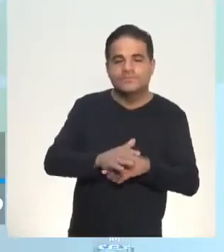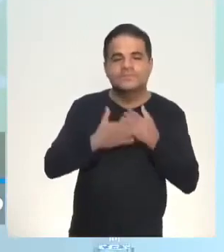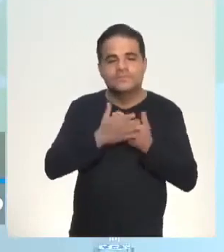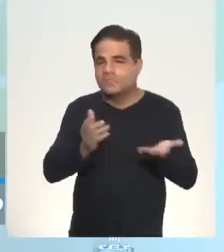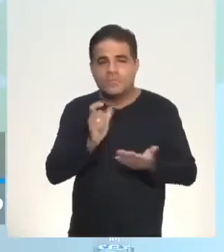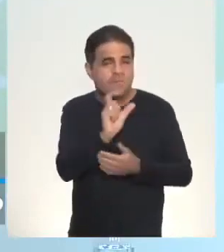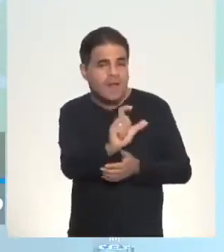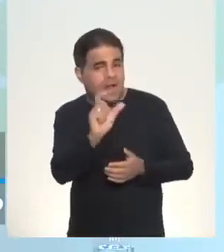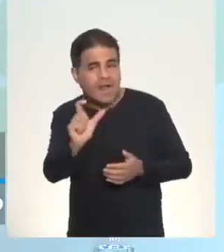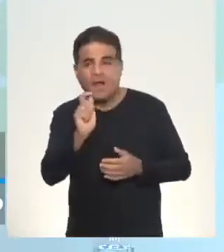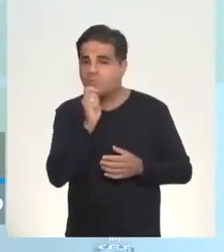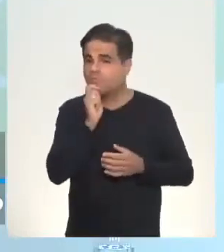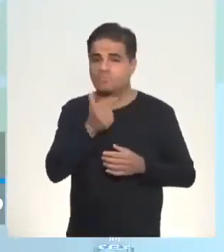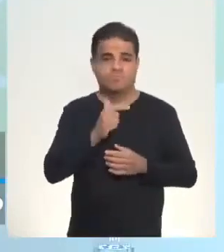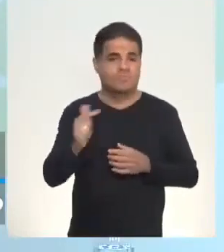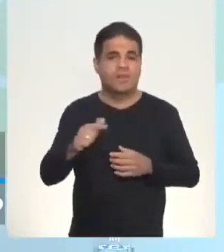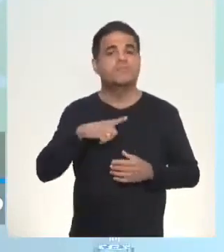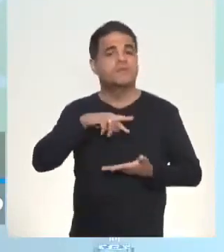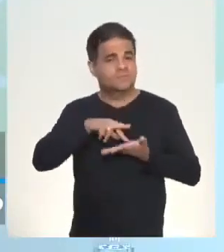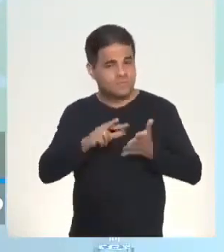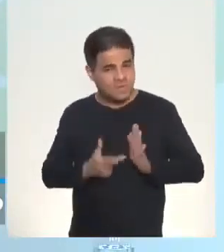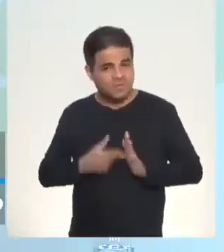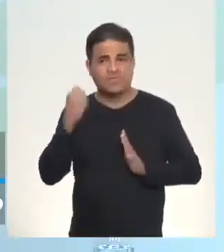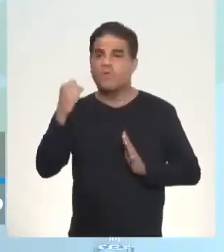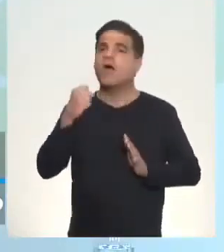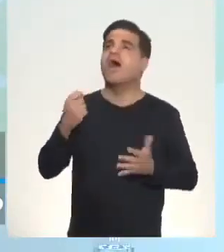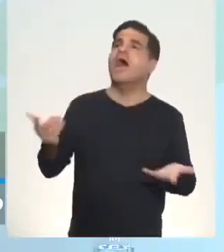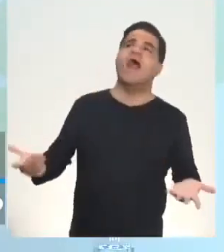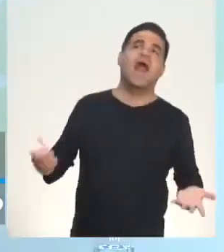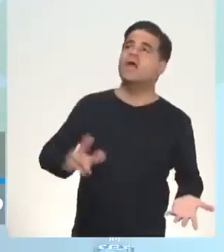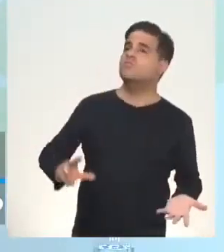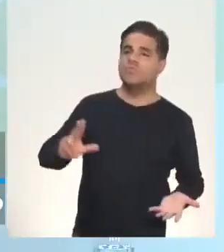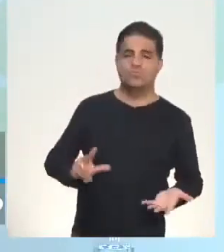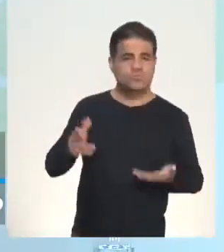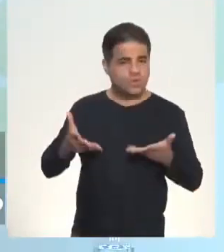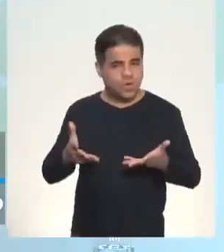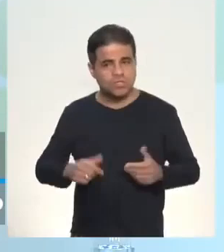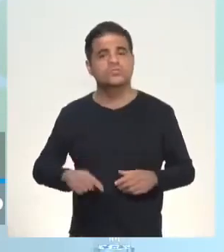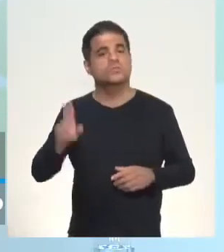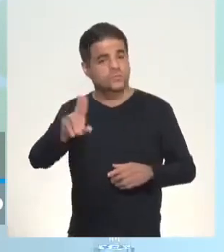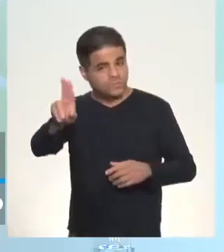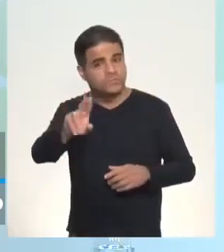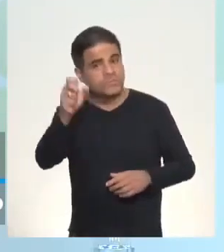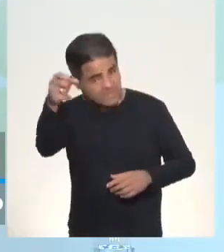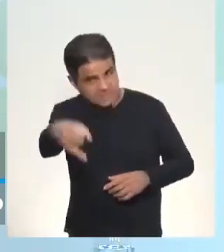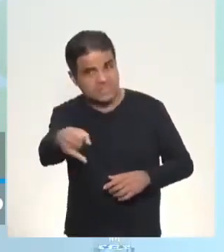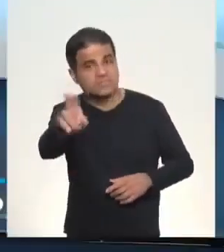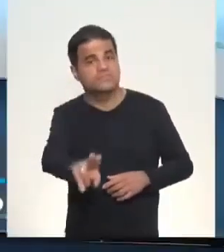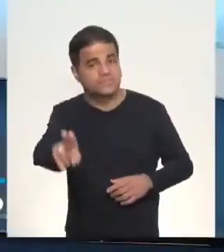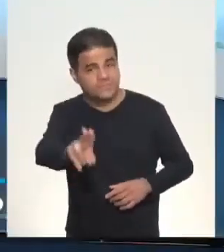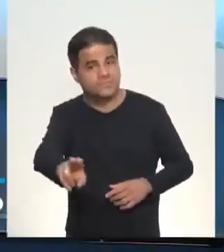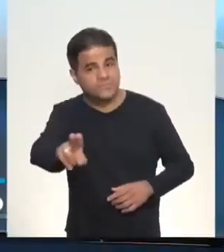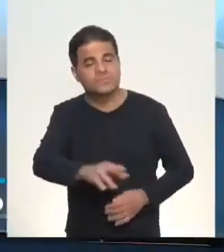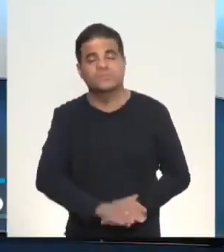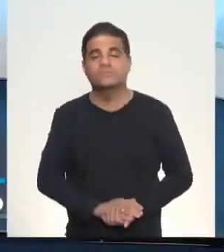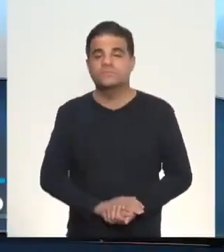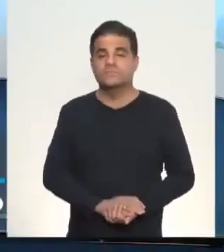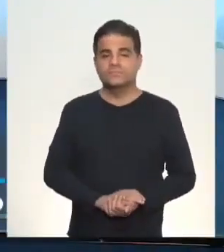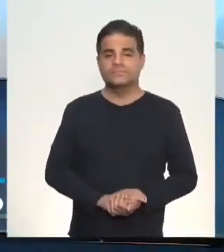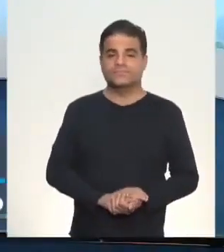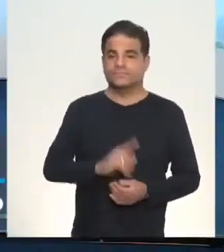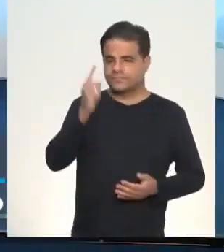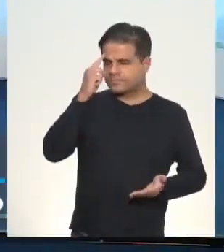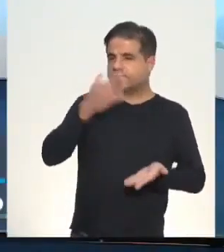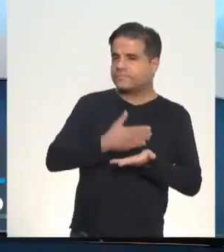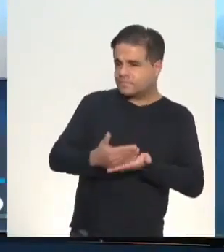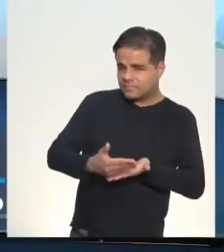uma palavra, né? E tem todo um significado. Então, a gente não usa isso hoje? Usa. Usa. Não é porque a